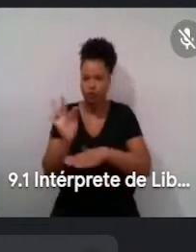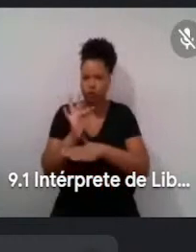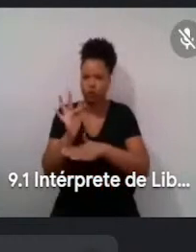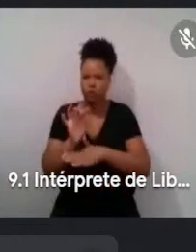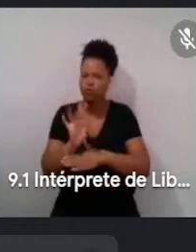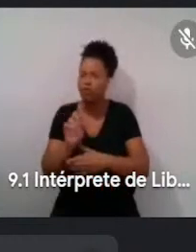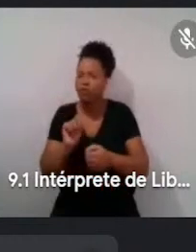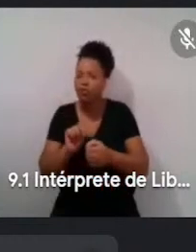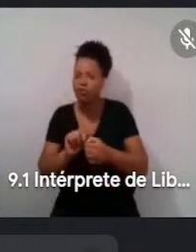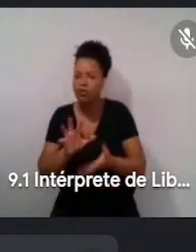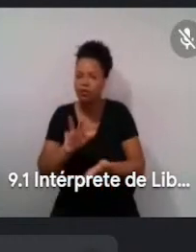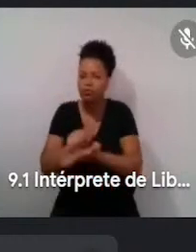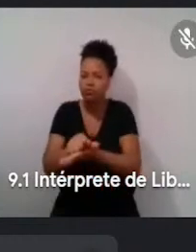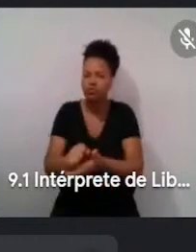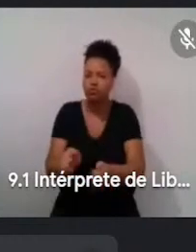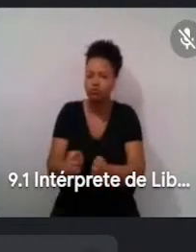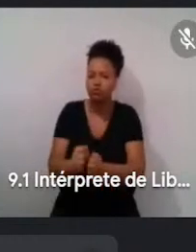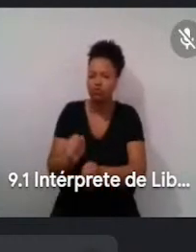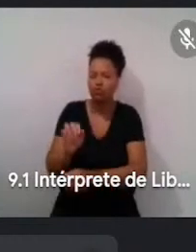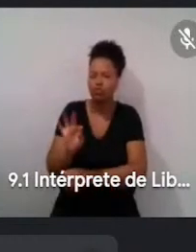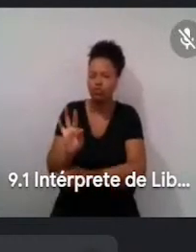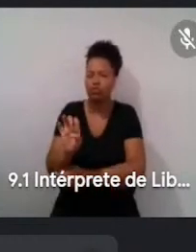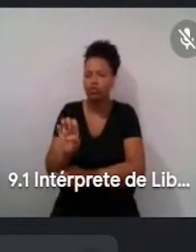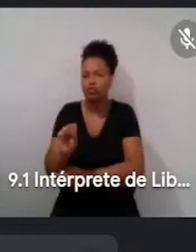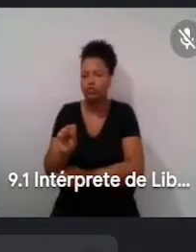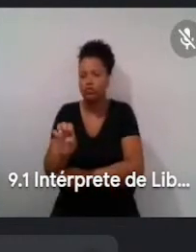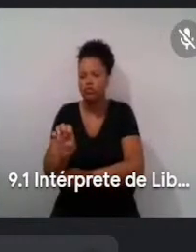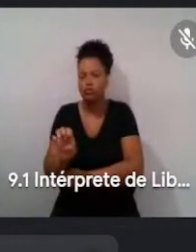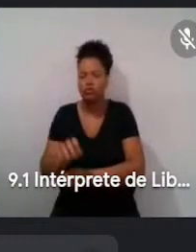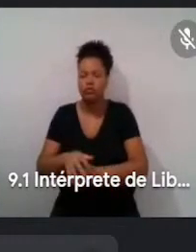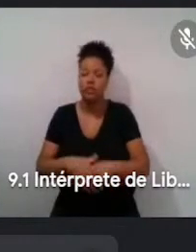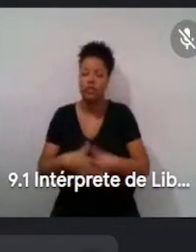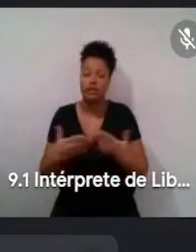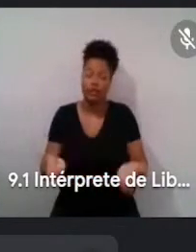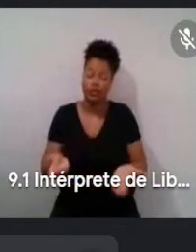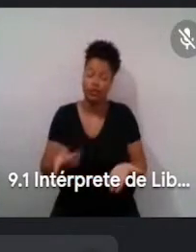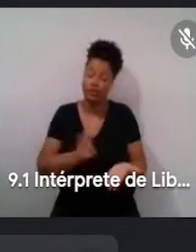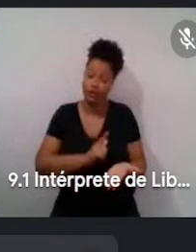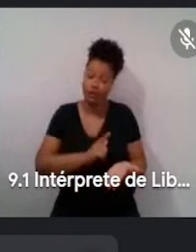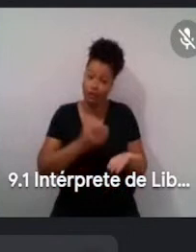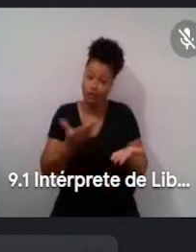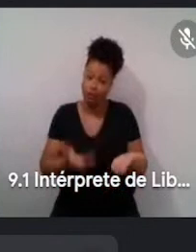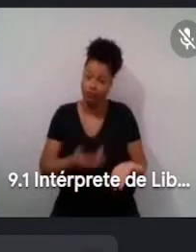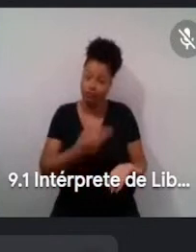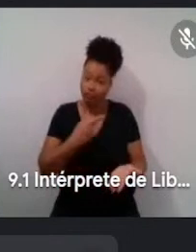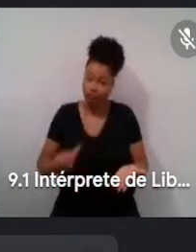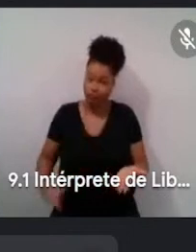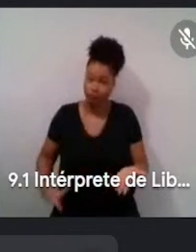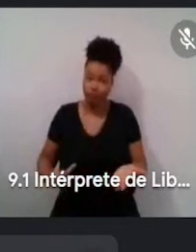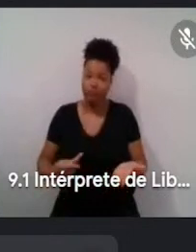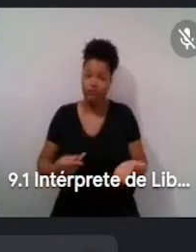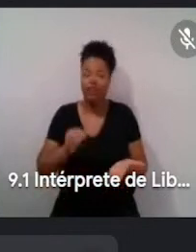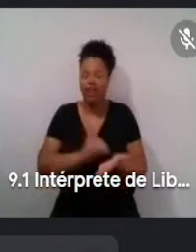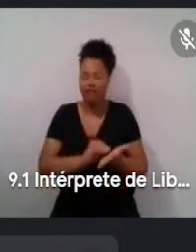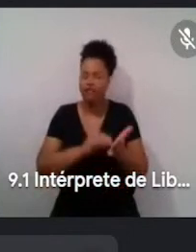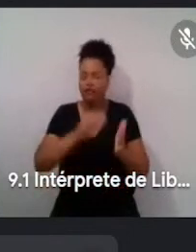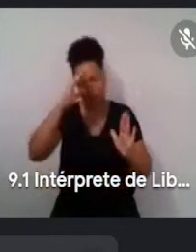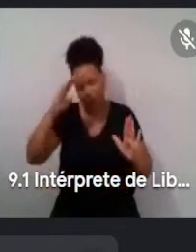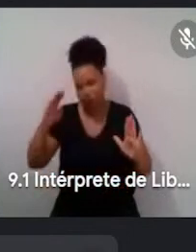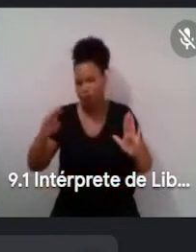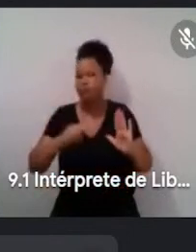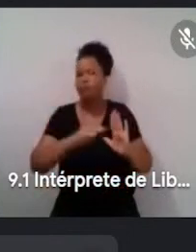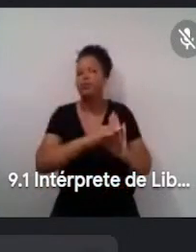fez o registro junto ao TSE. Então, entendo aqui, senhor presidente, que o descumprimento da legislação